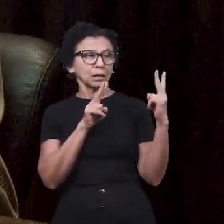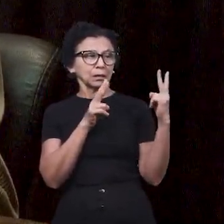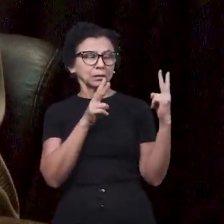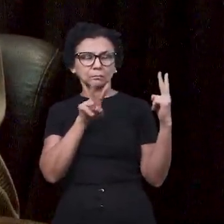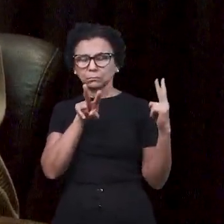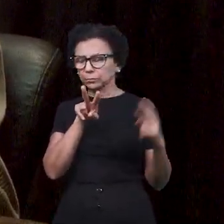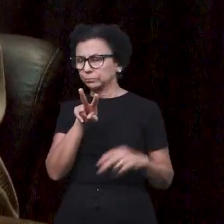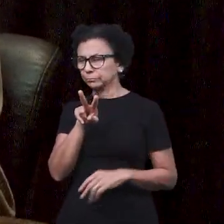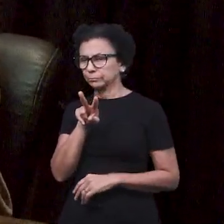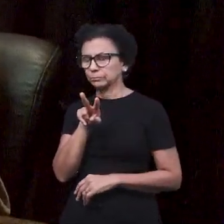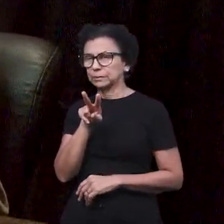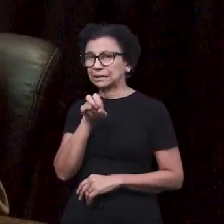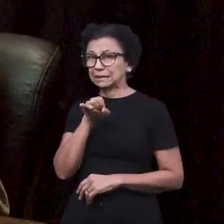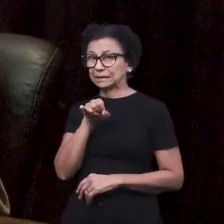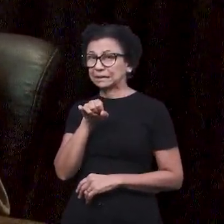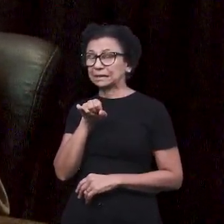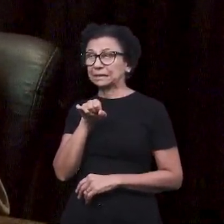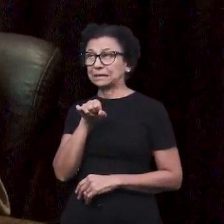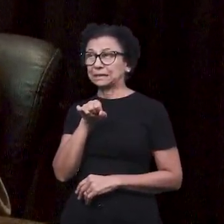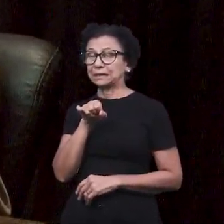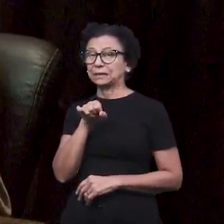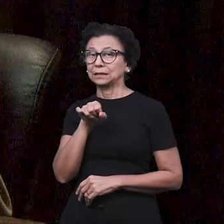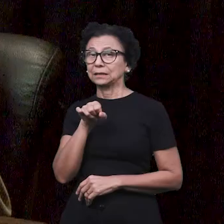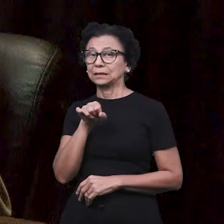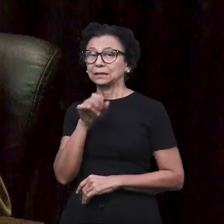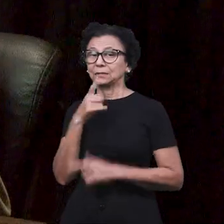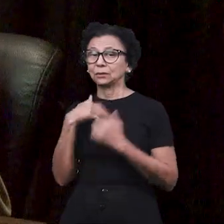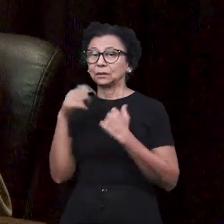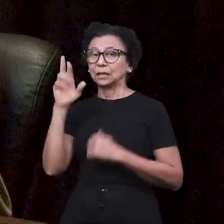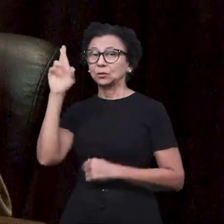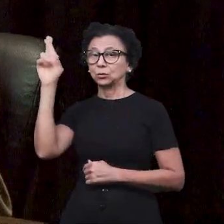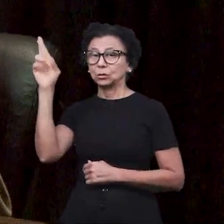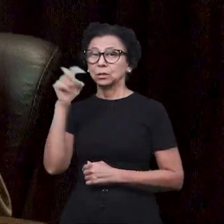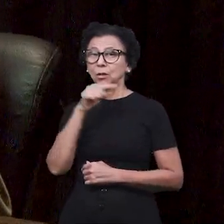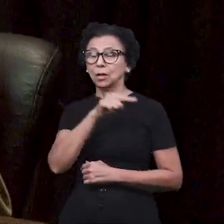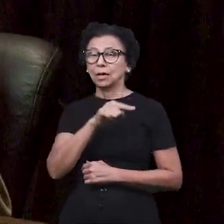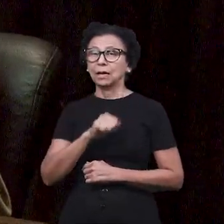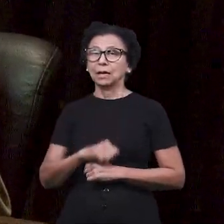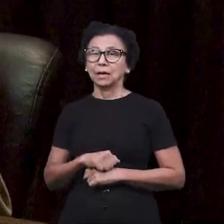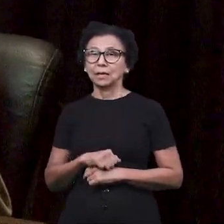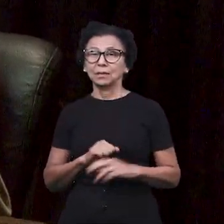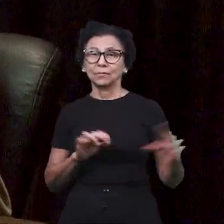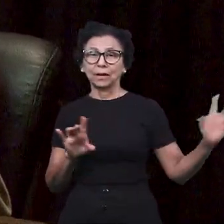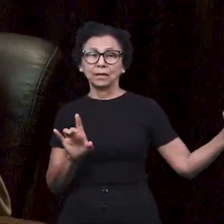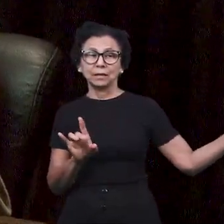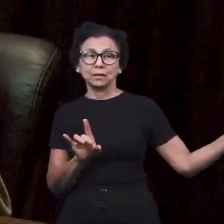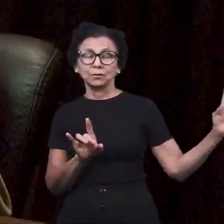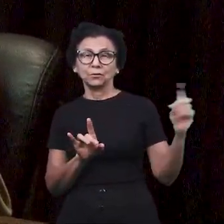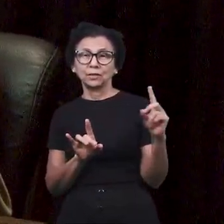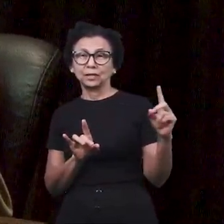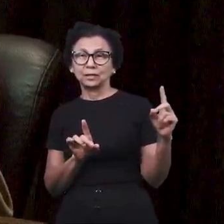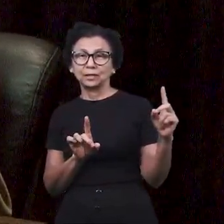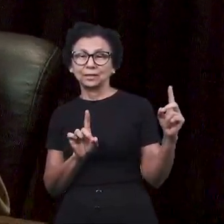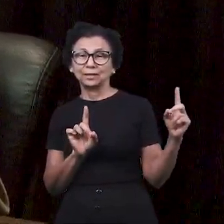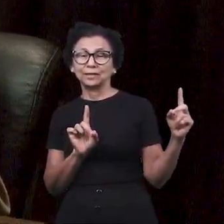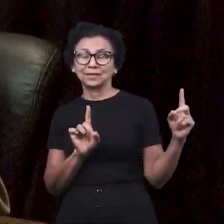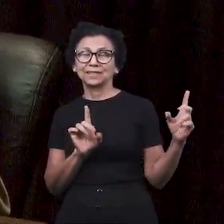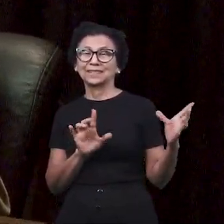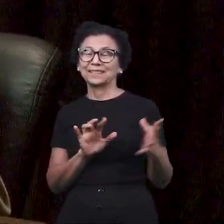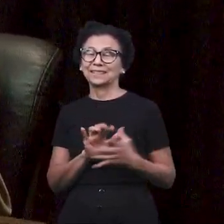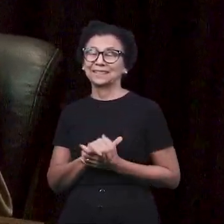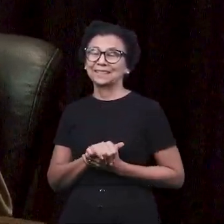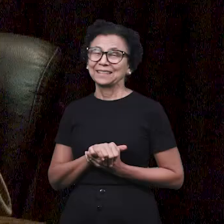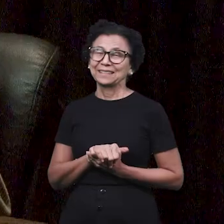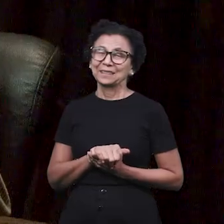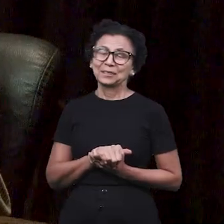desviou o olhar, ele falou: "Não, se for do Senhor, ela vai atravessar a rua". Olha só, ele ainda provou